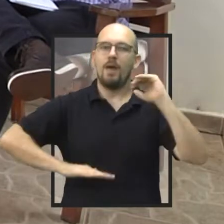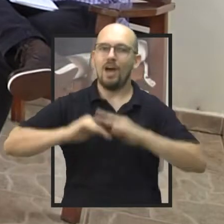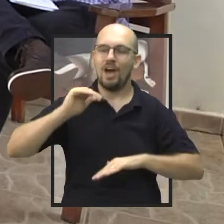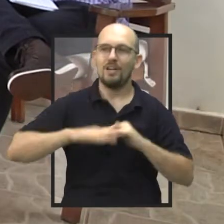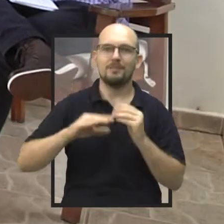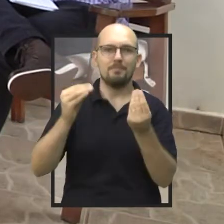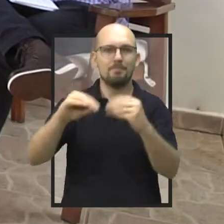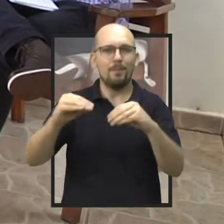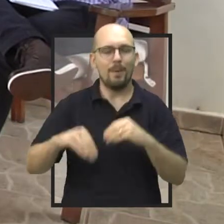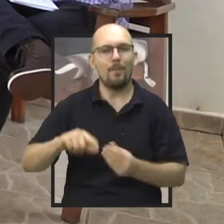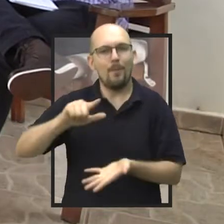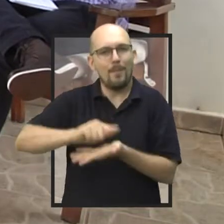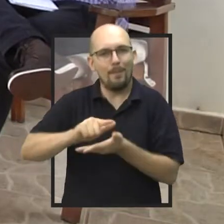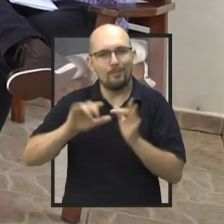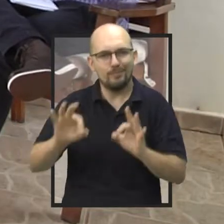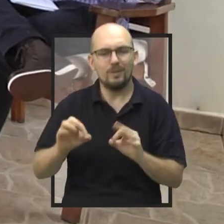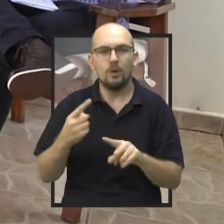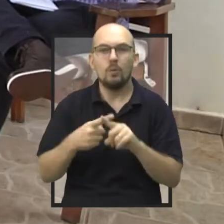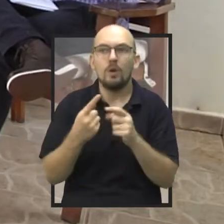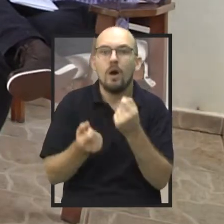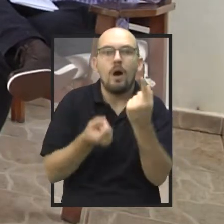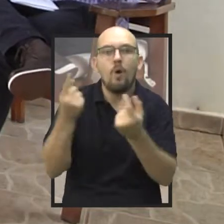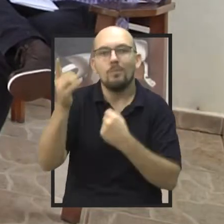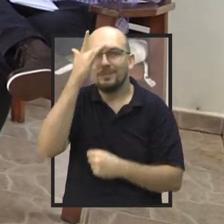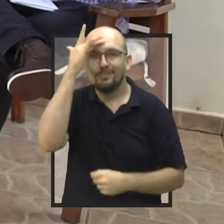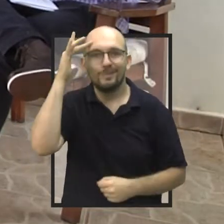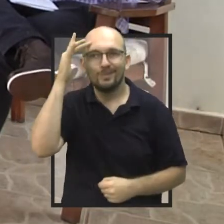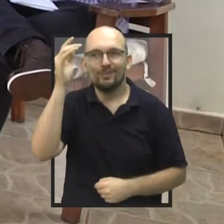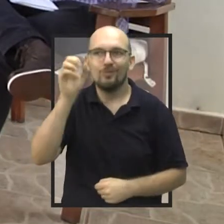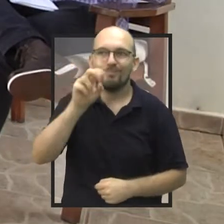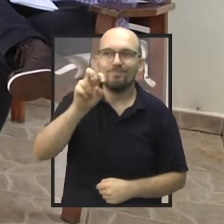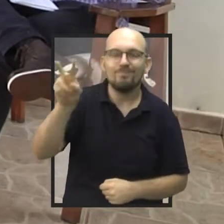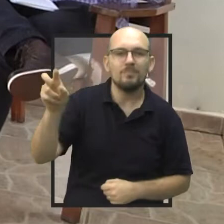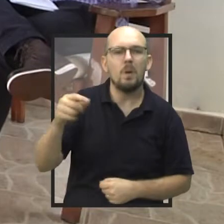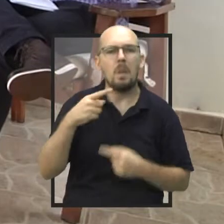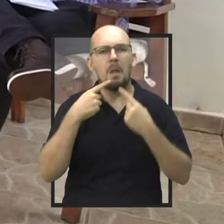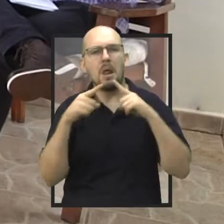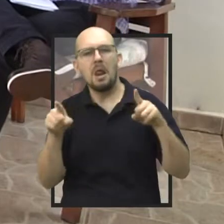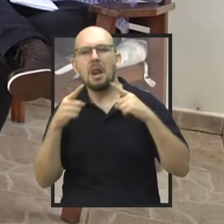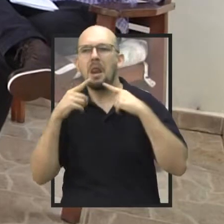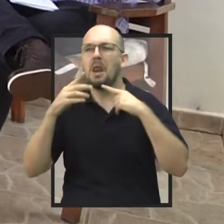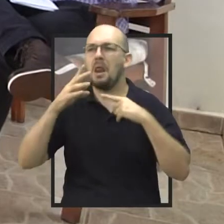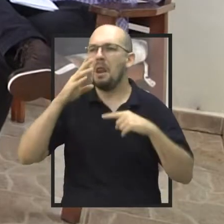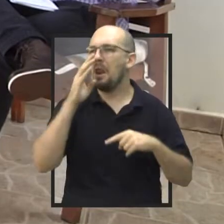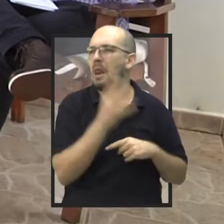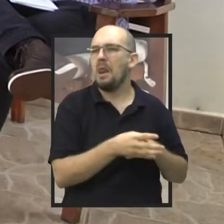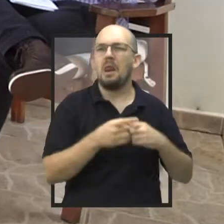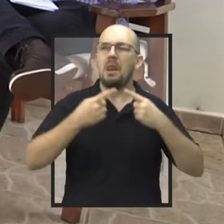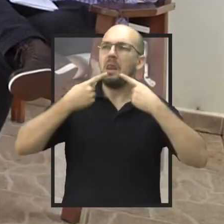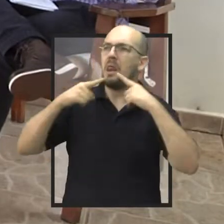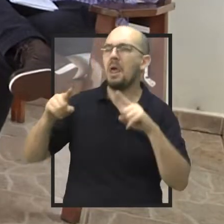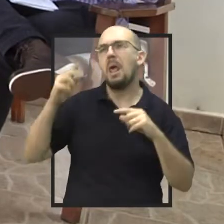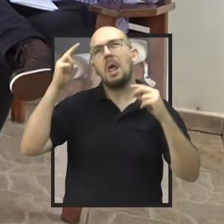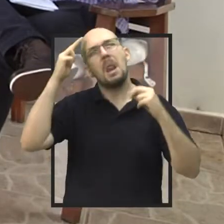e colocar de fato no papel. Enquanto muitas pessoas ficam criticando ou pensando em